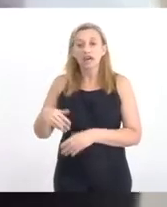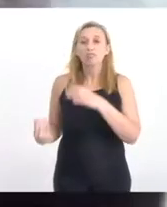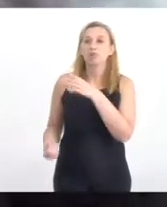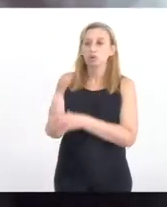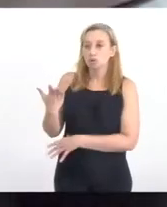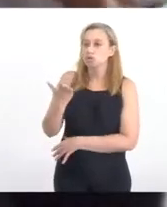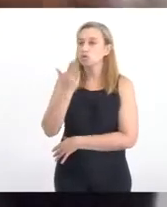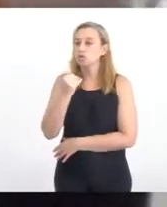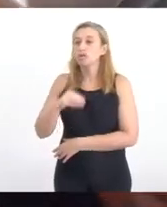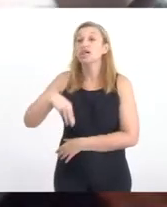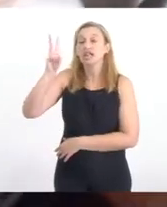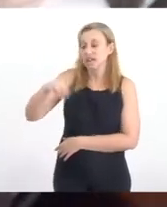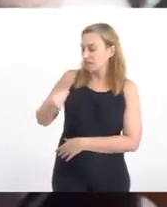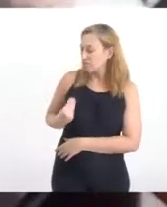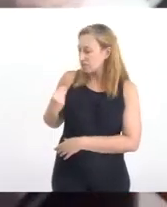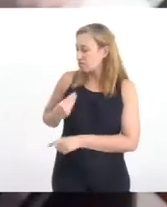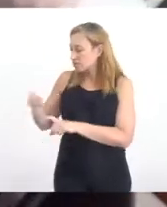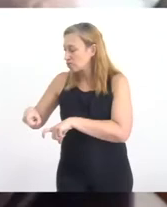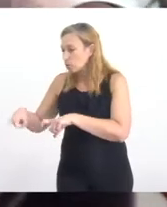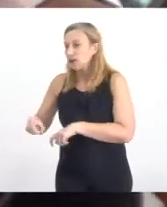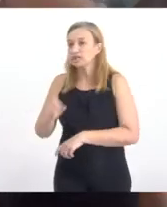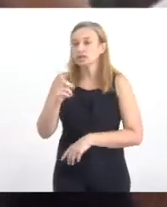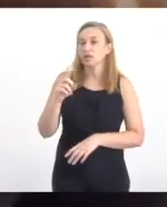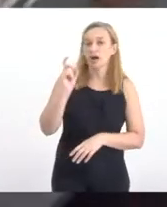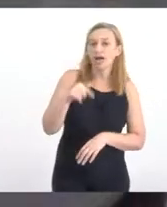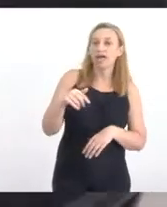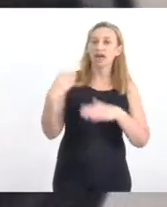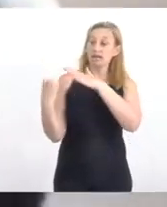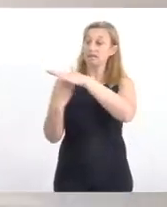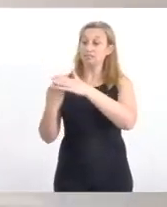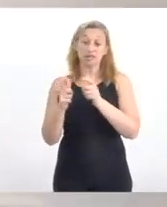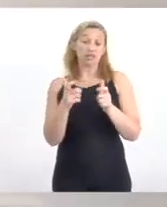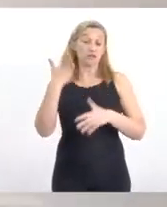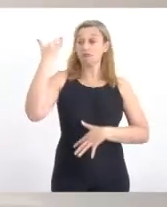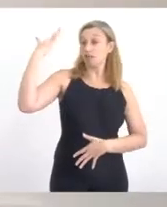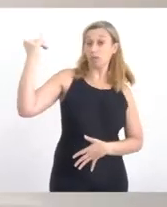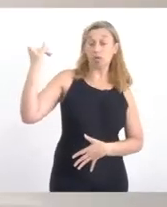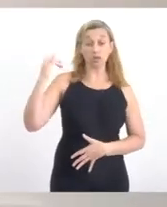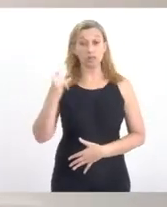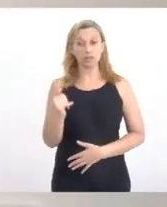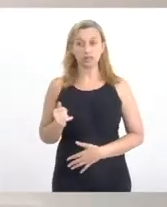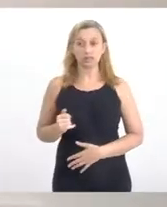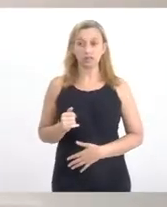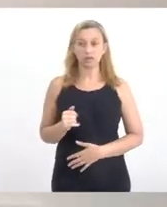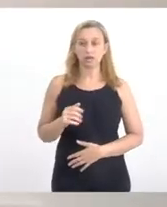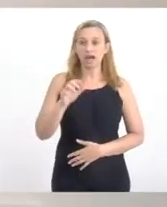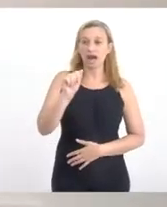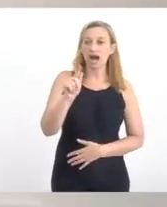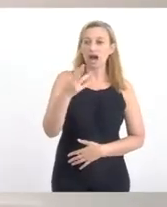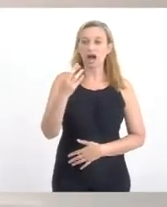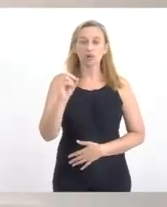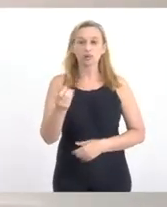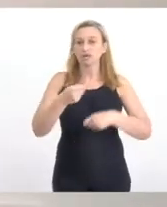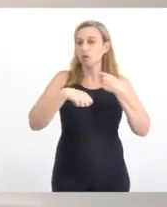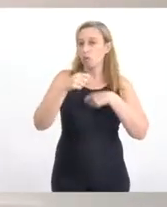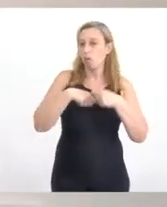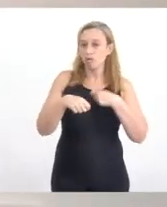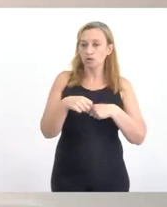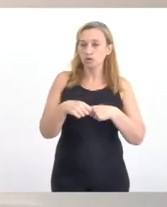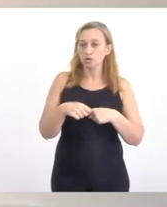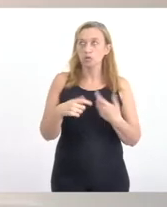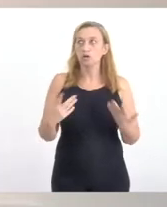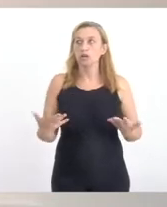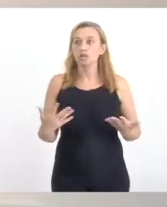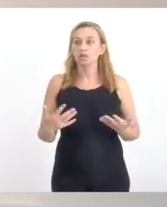produz alimento é quem tá no campo não são as megas empresas não são não é O agronegócio não é